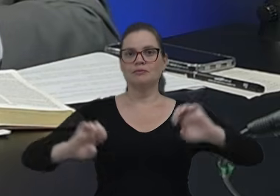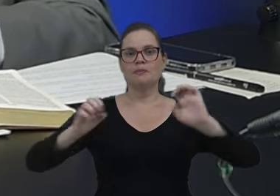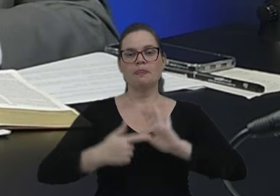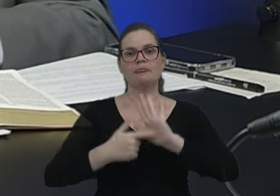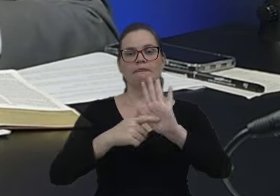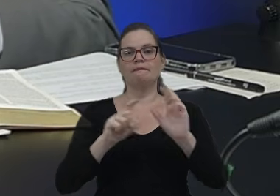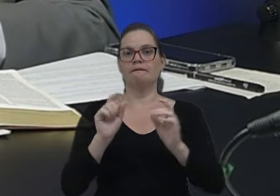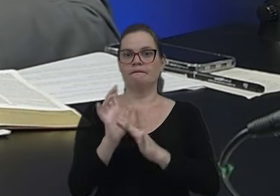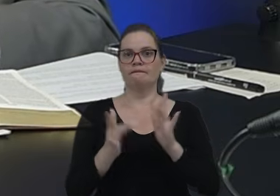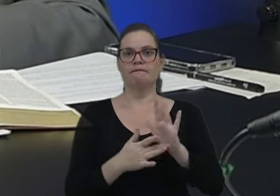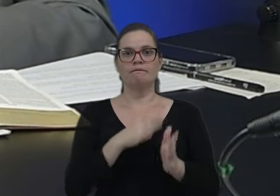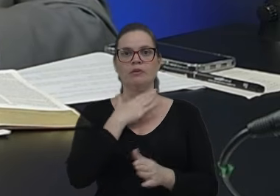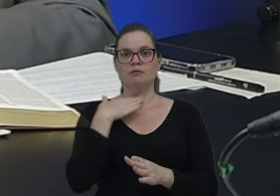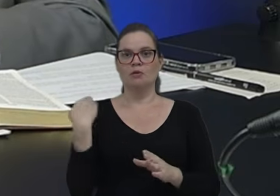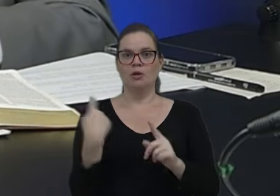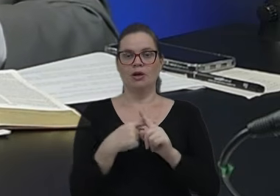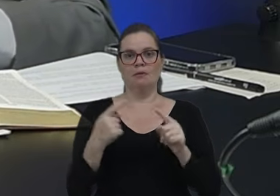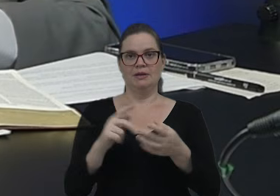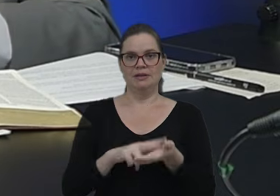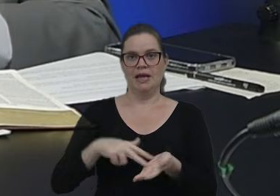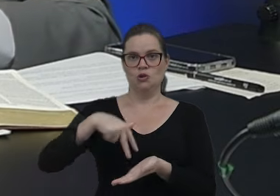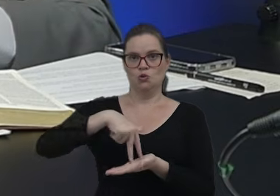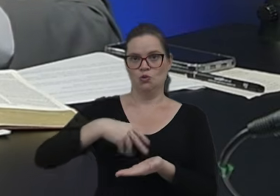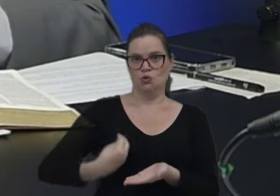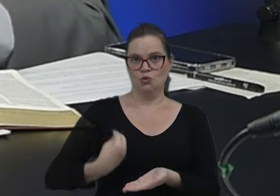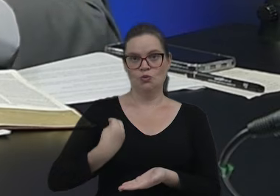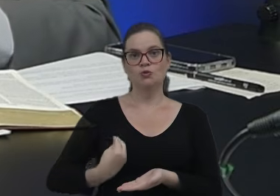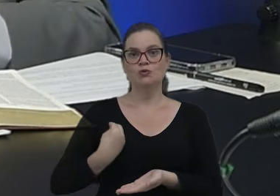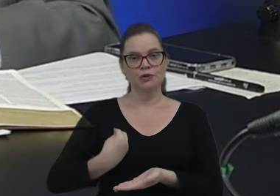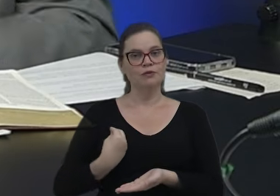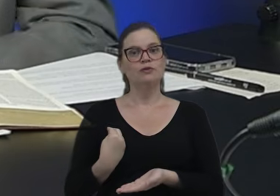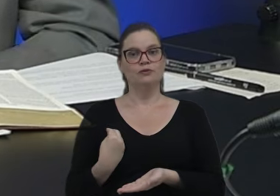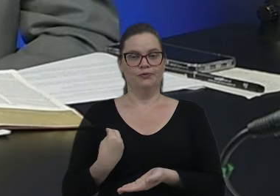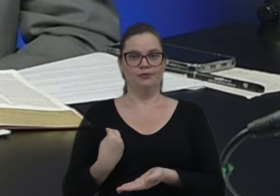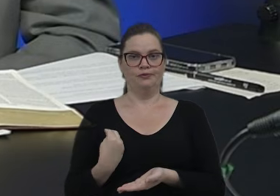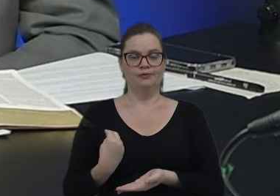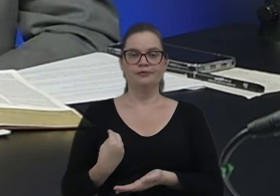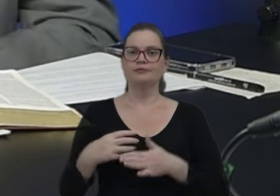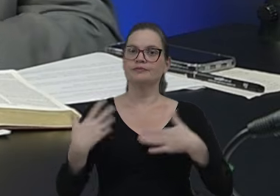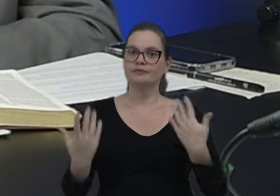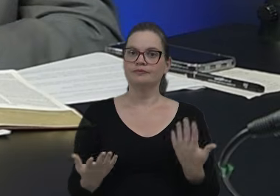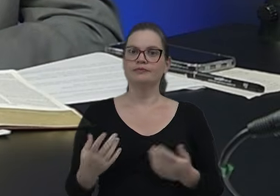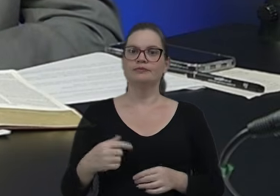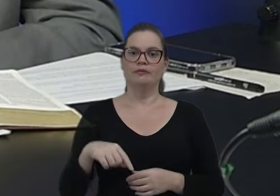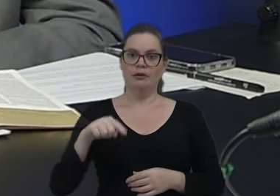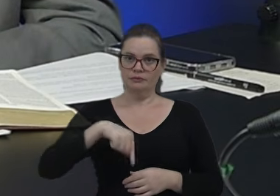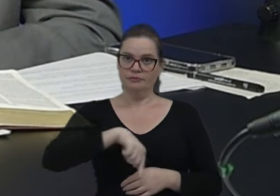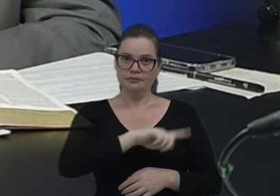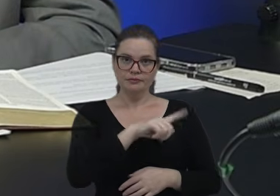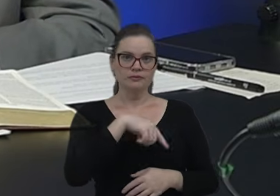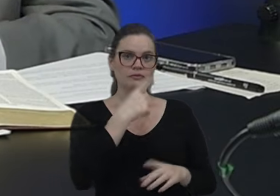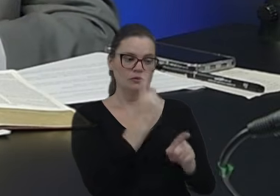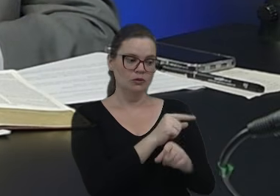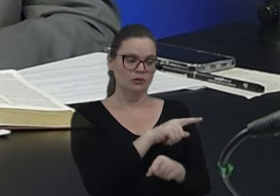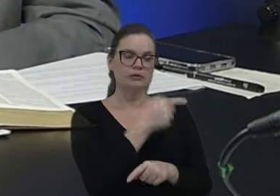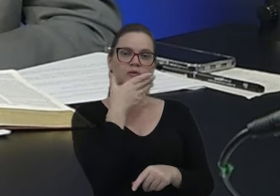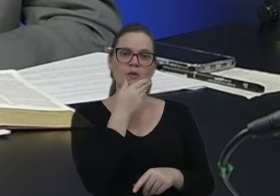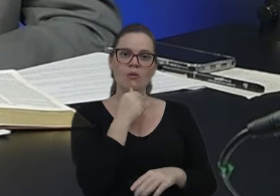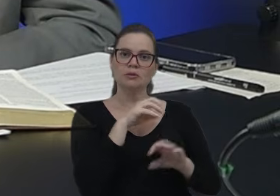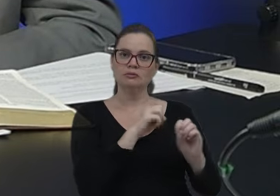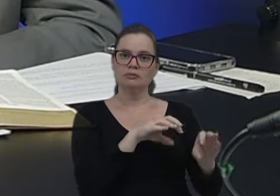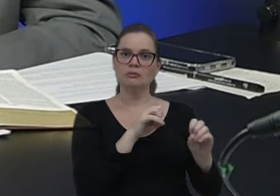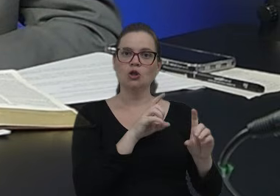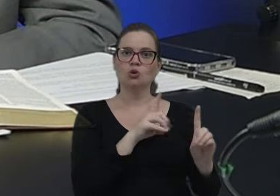mas ressuscitou e estava vivo. Então, ele saiu para levar a doutrina. E